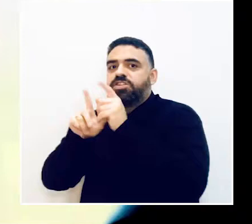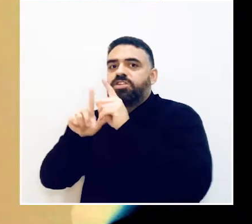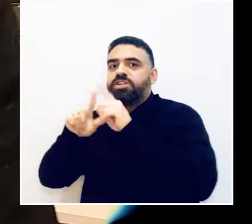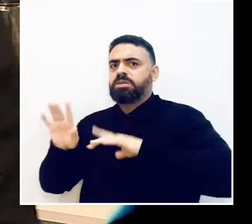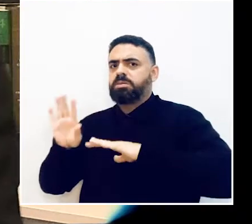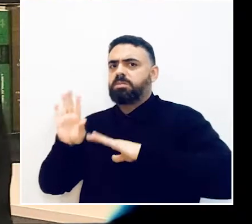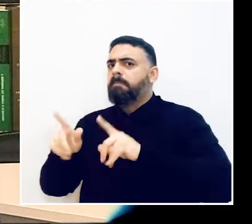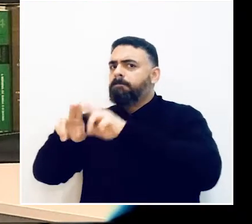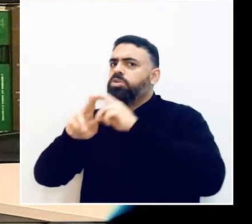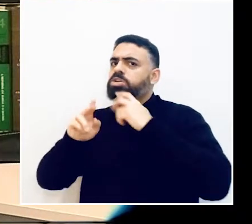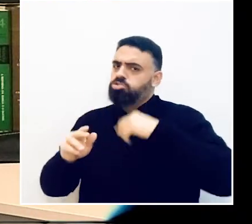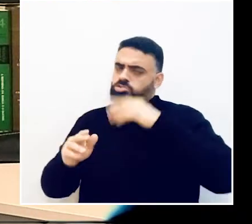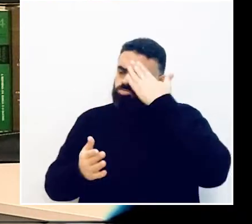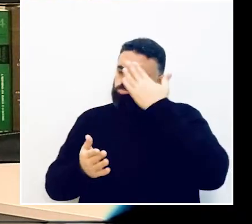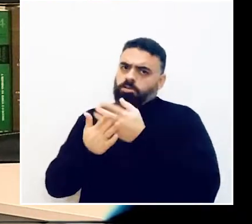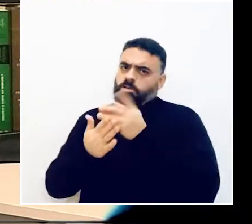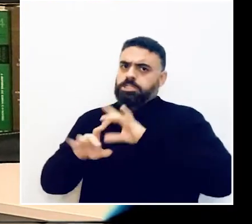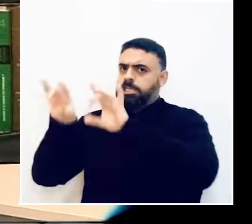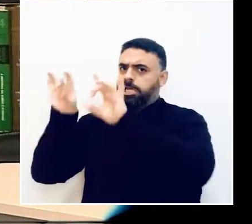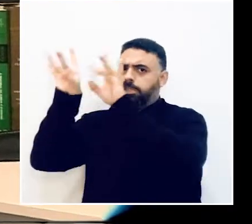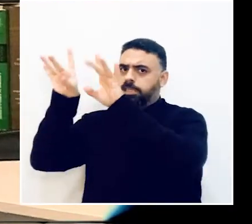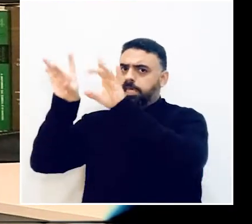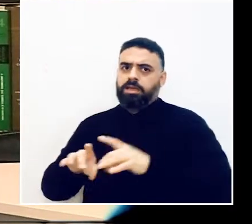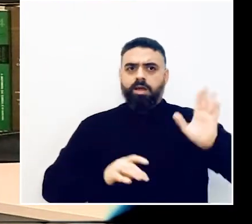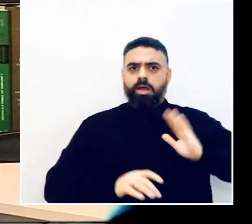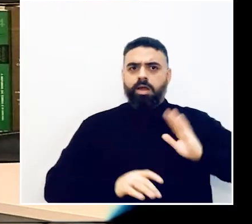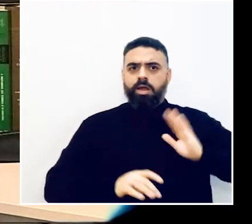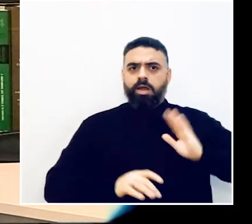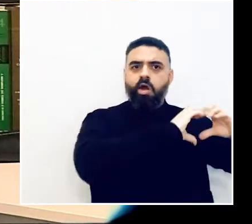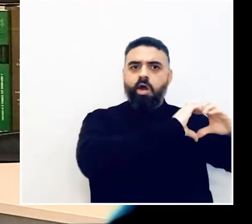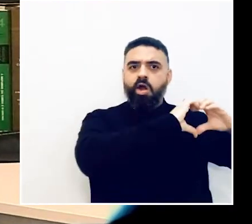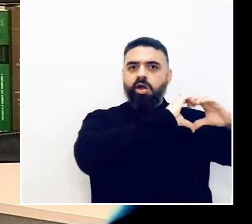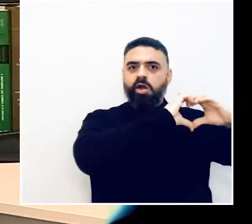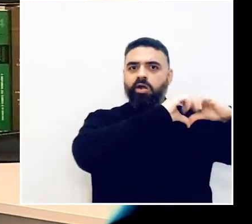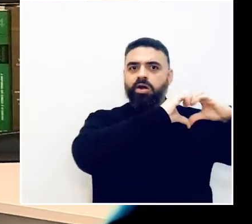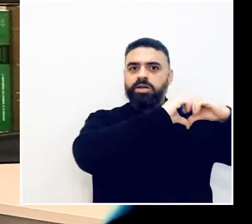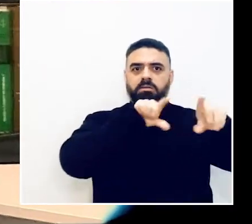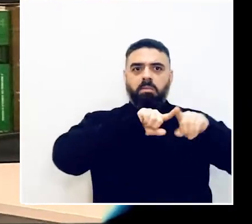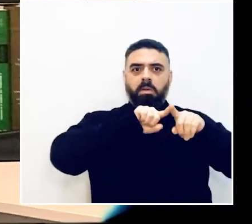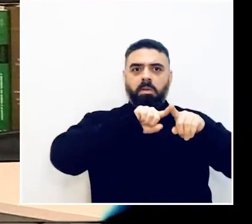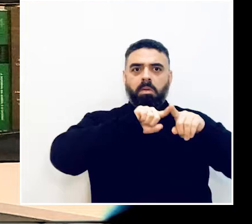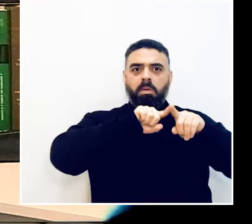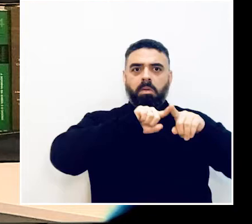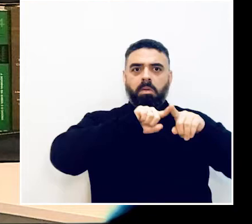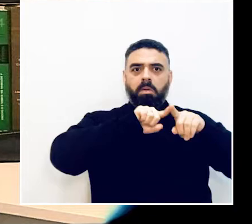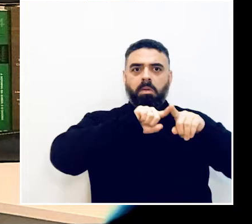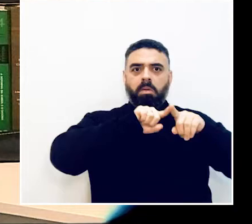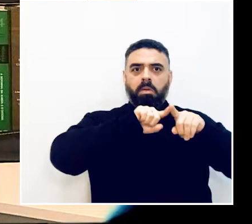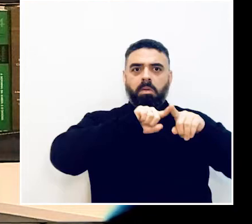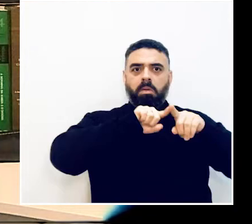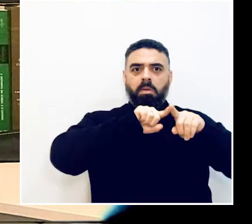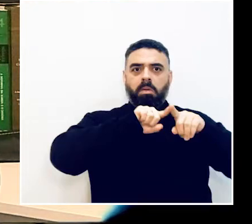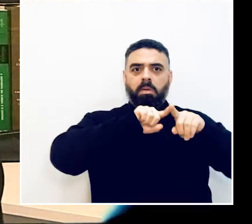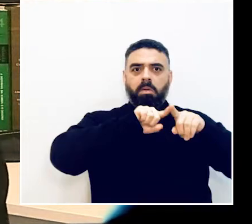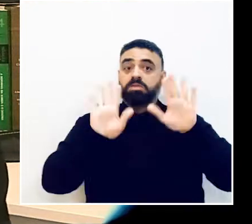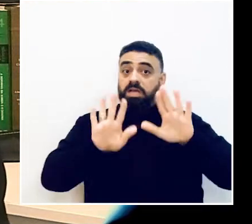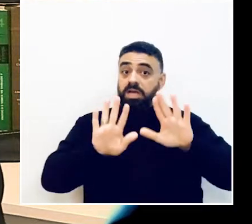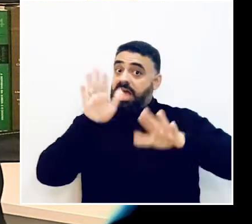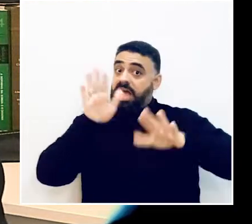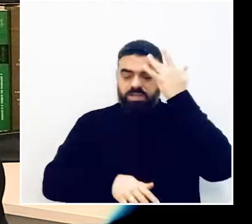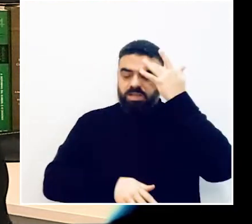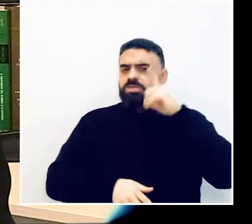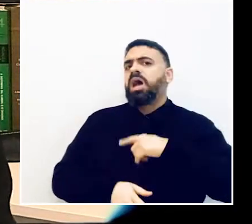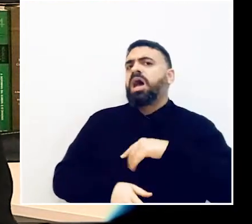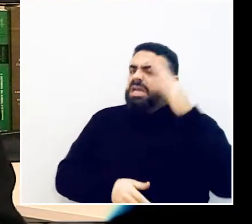bíblica. Eu não acredito que técnica e coração são inimigos. São opostos dentro da coisa. Muitas vezes a gente